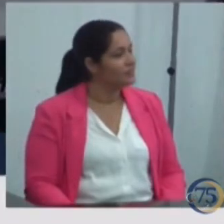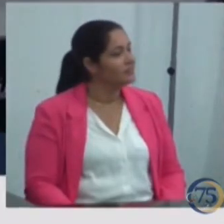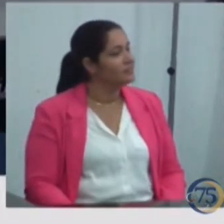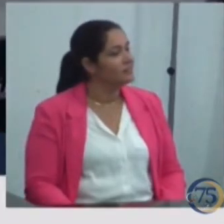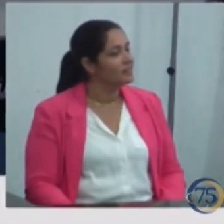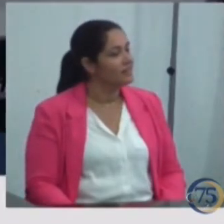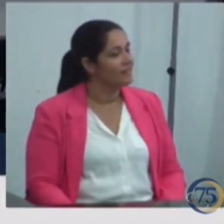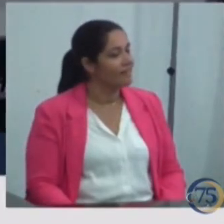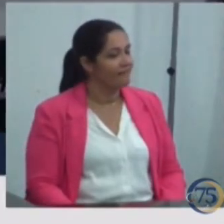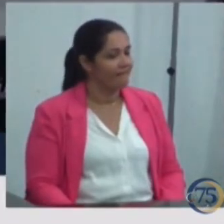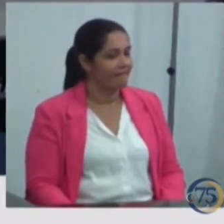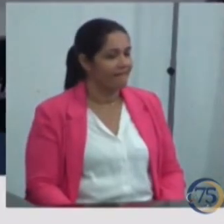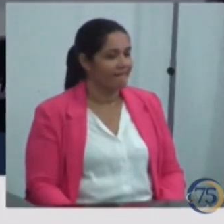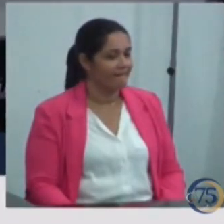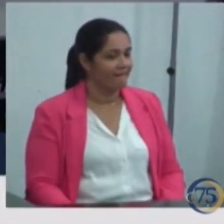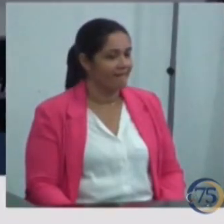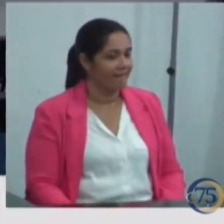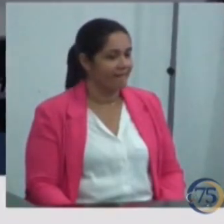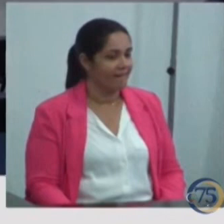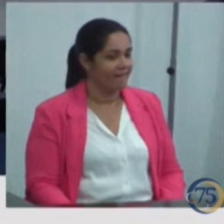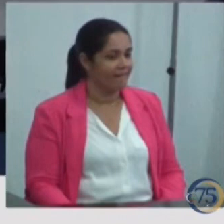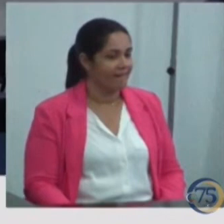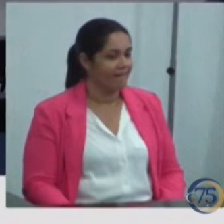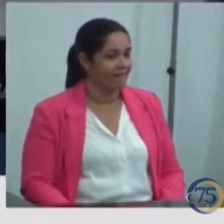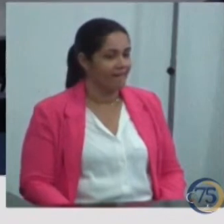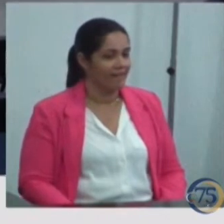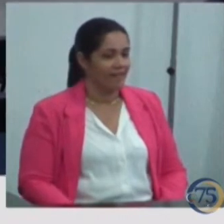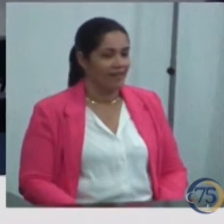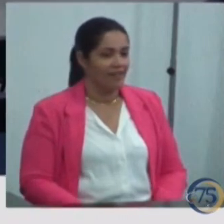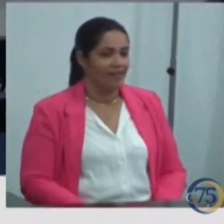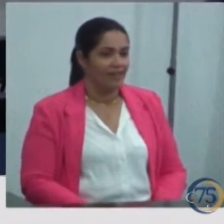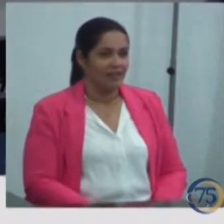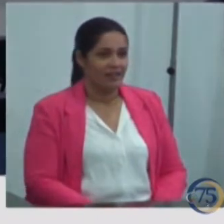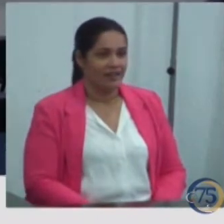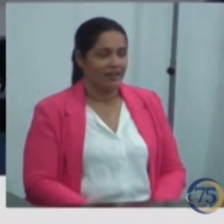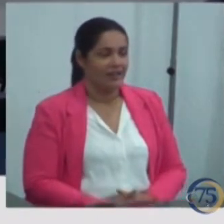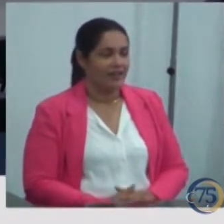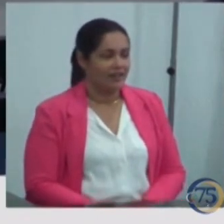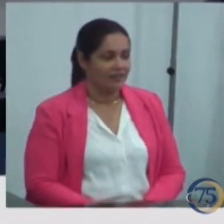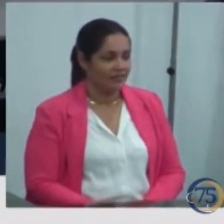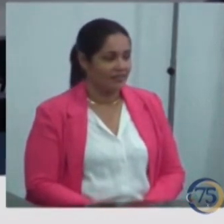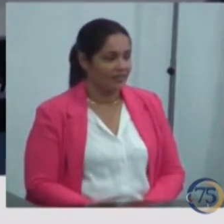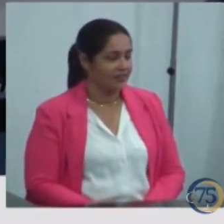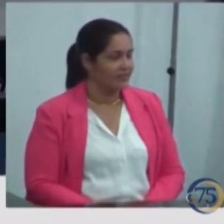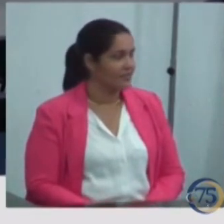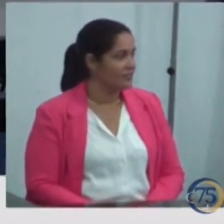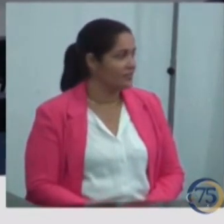dezembro de 2022 que fique em Dia com as suas obrigações tributárias